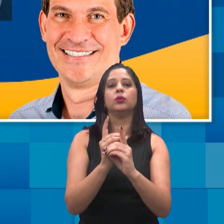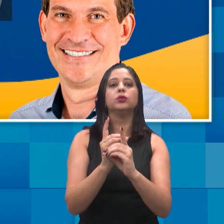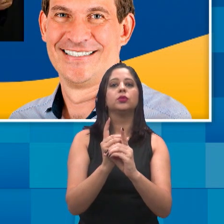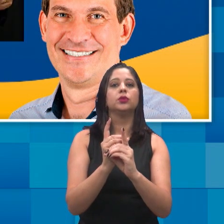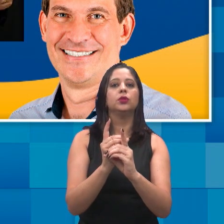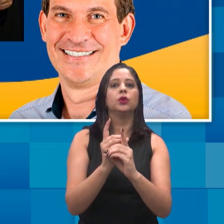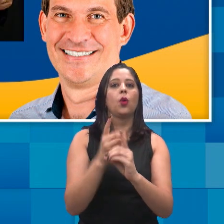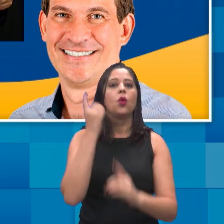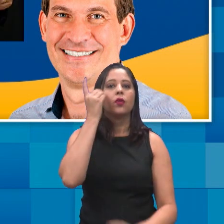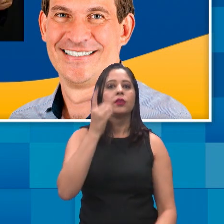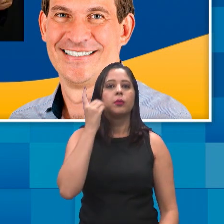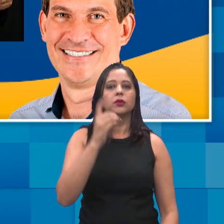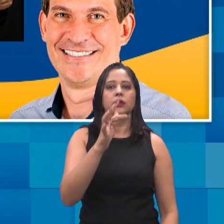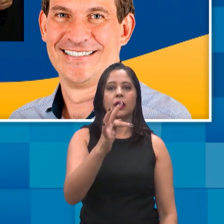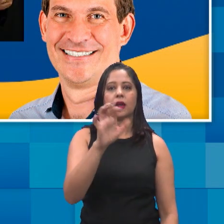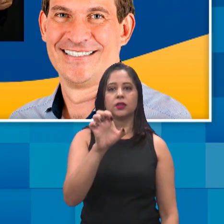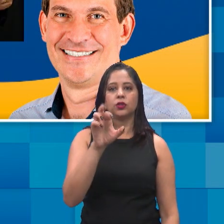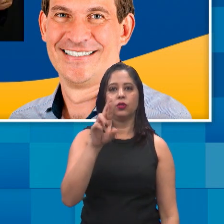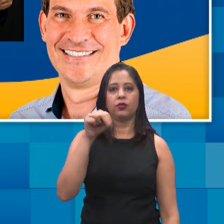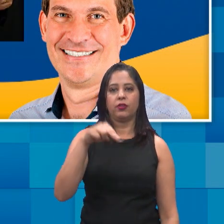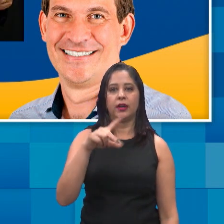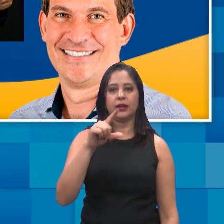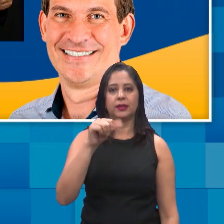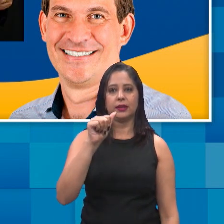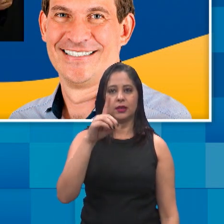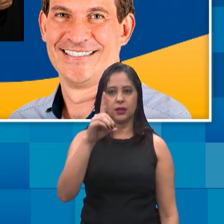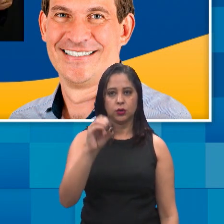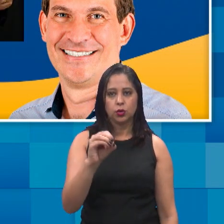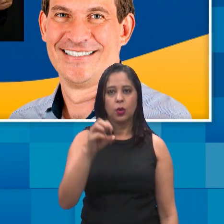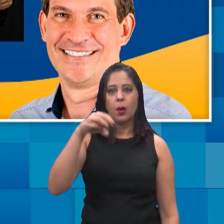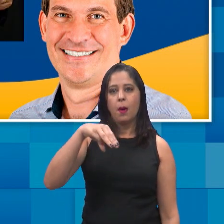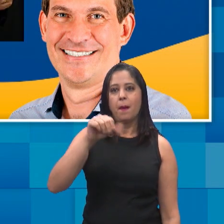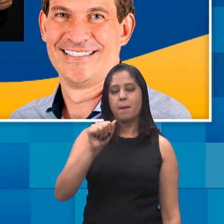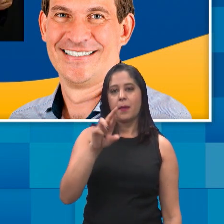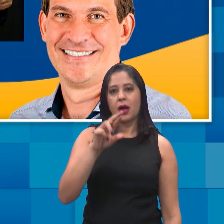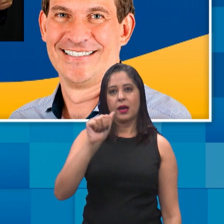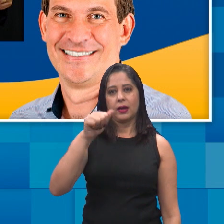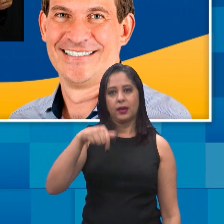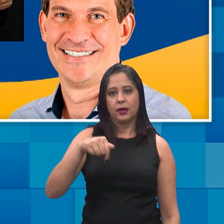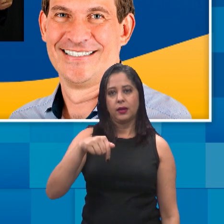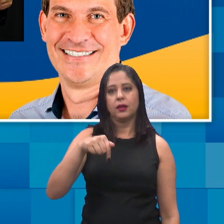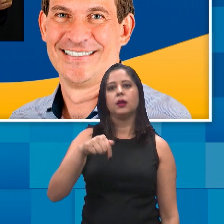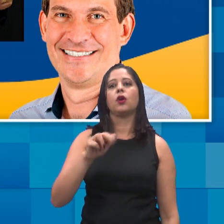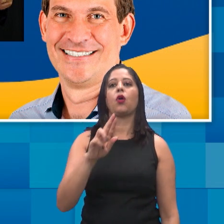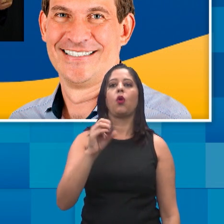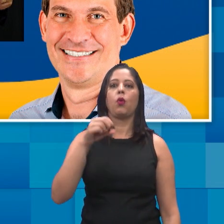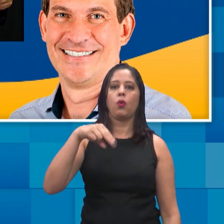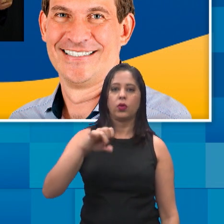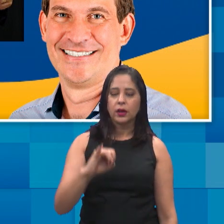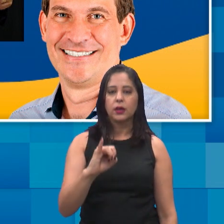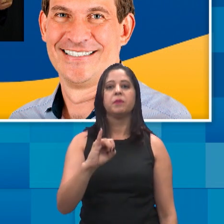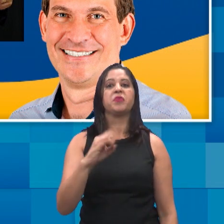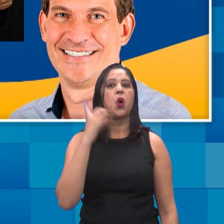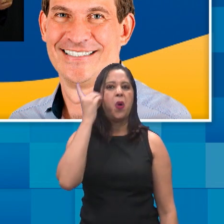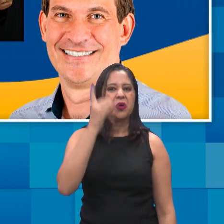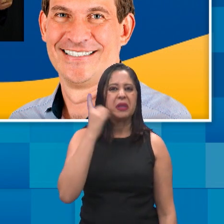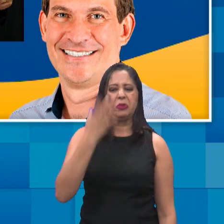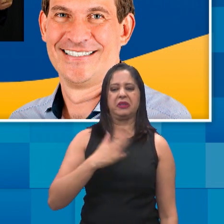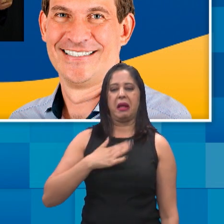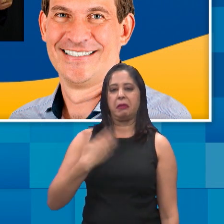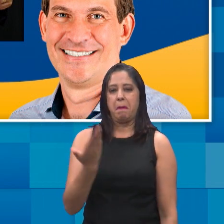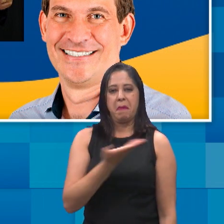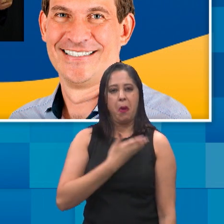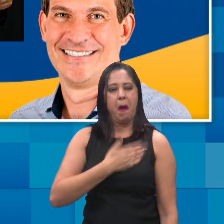partido, um grande amigo, parceiro, um deputado que realmente tem abraçado o meu